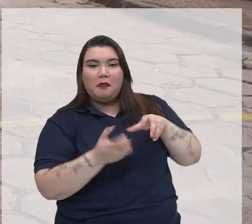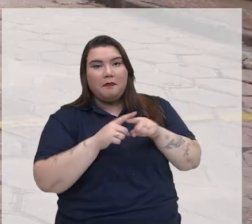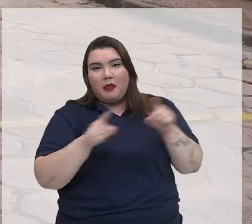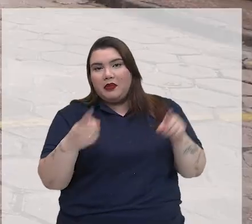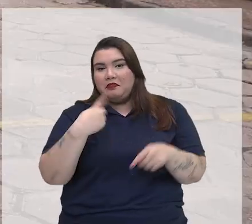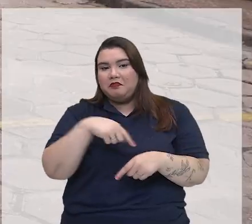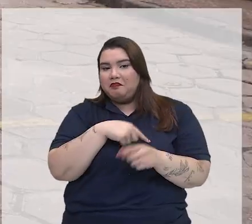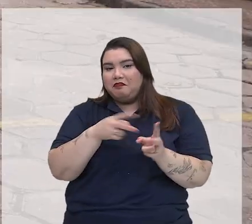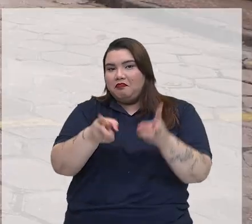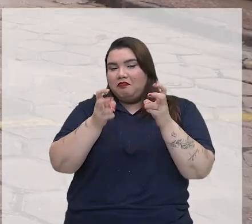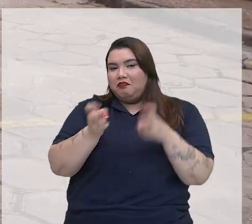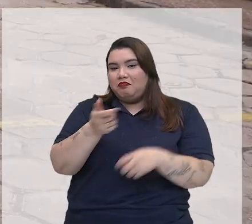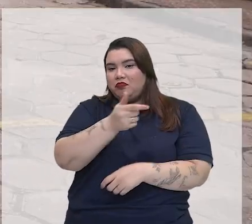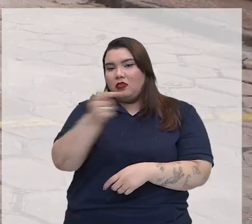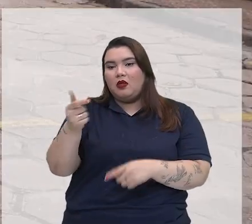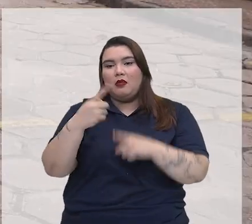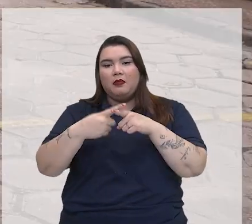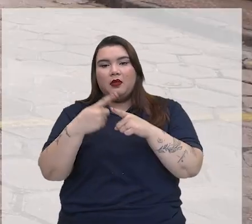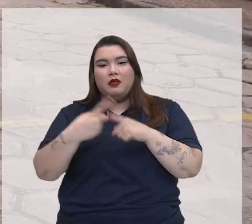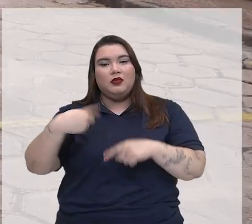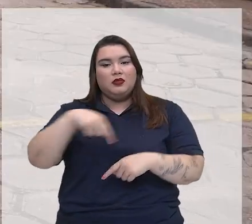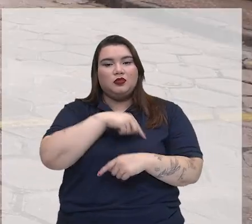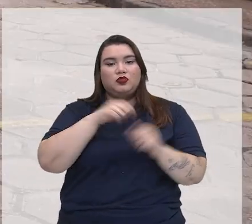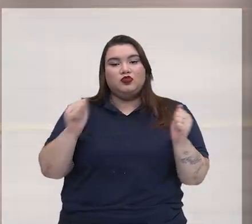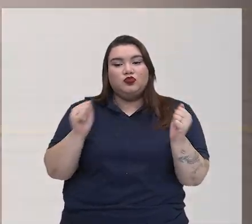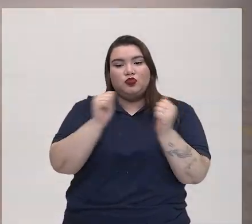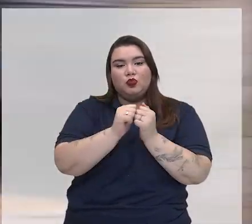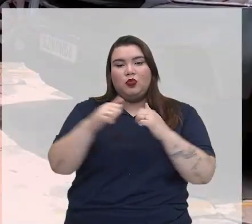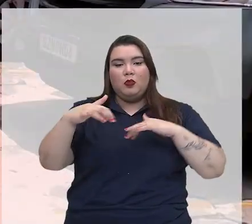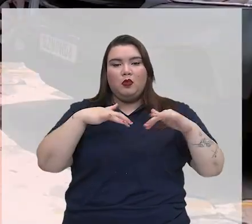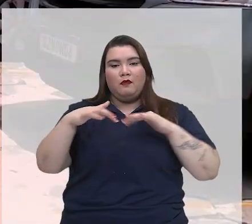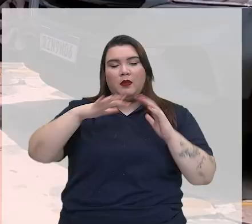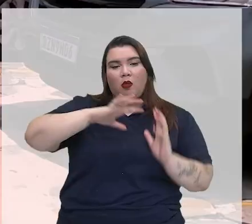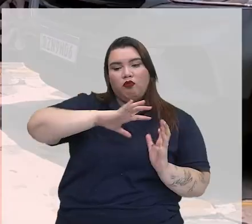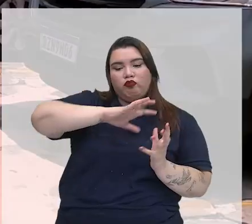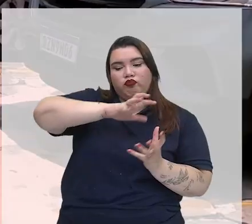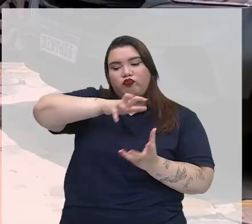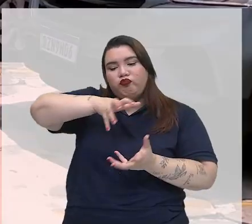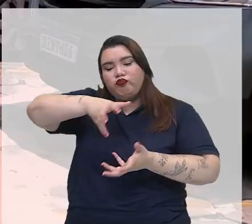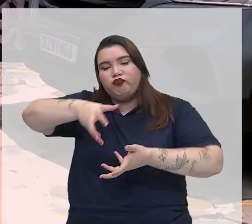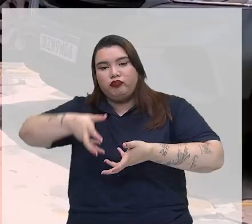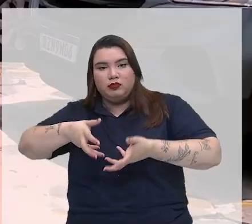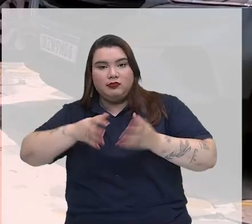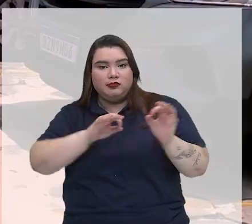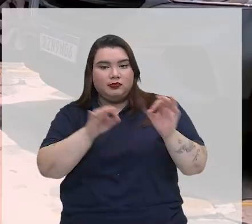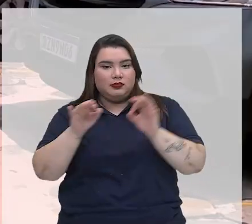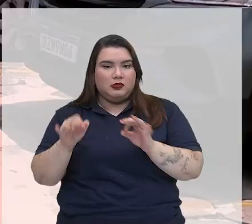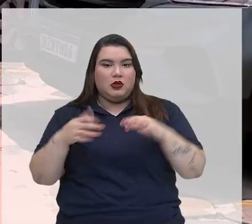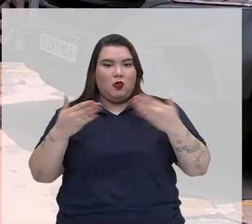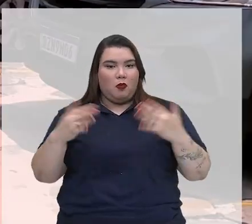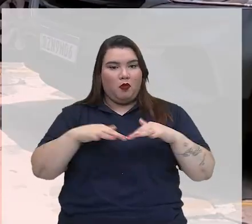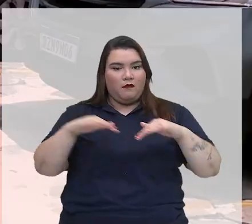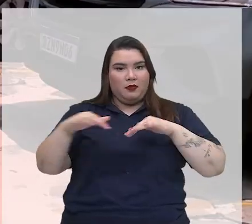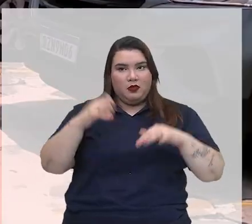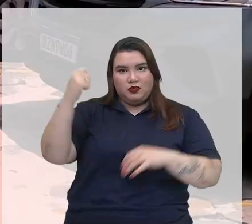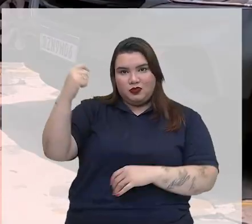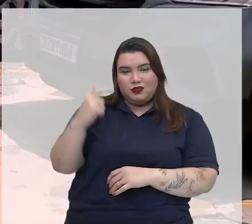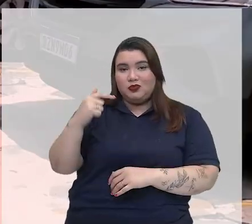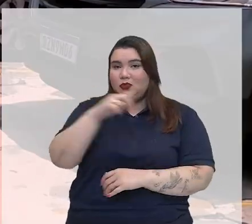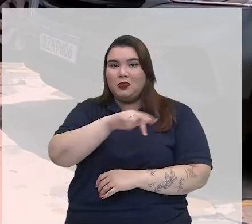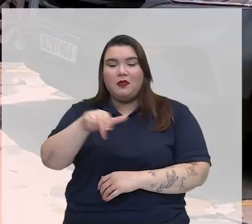movimento da Terra porque estamos nos movendo com ela. Então, o movimento aparente do Sol é uma